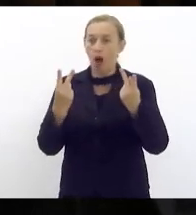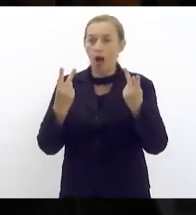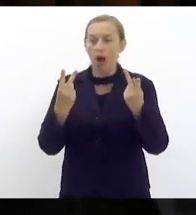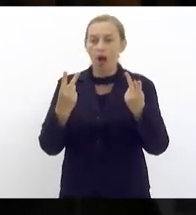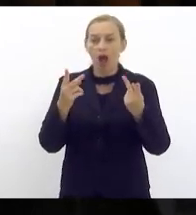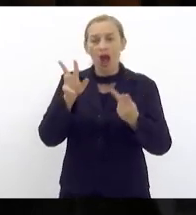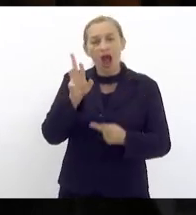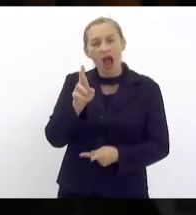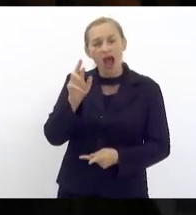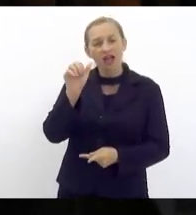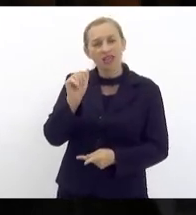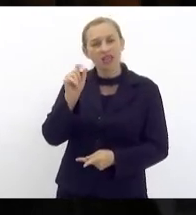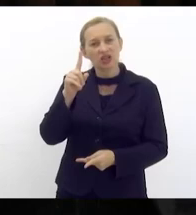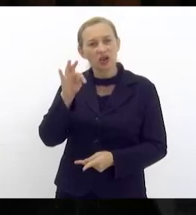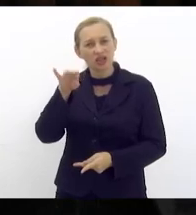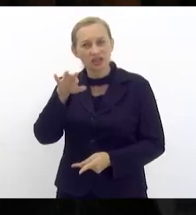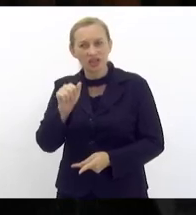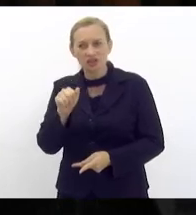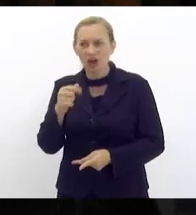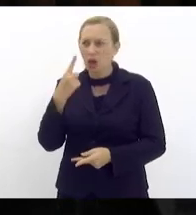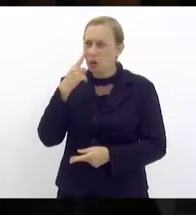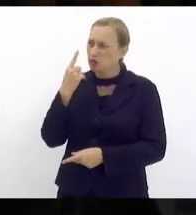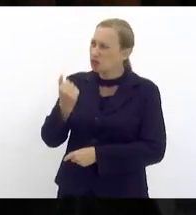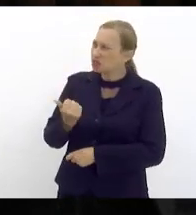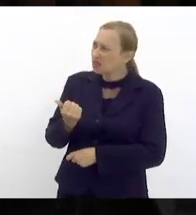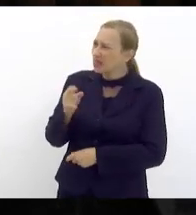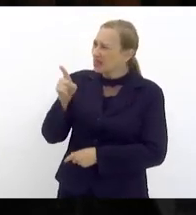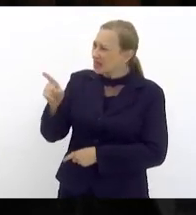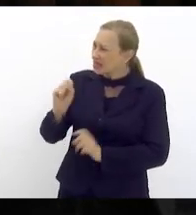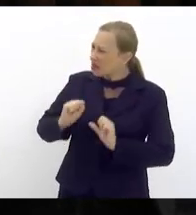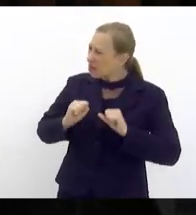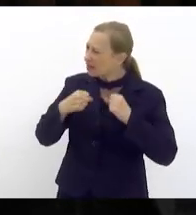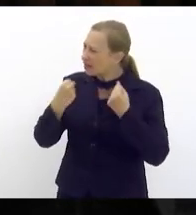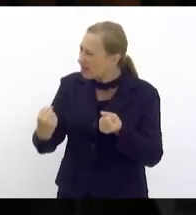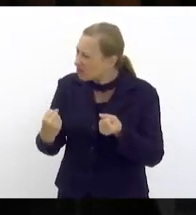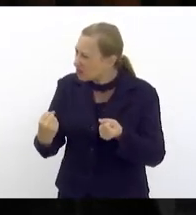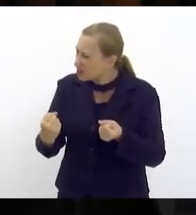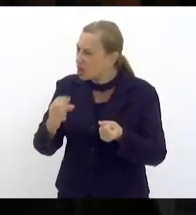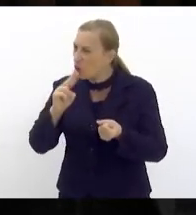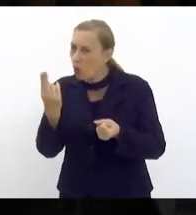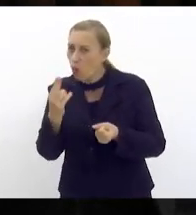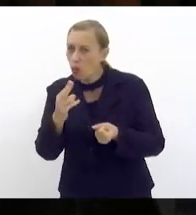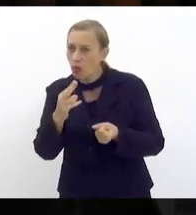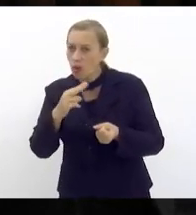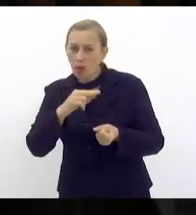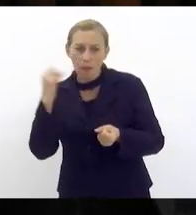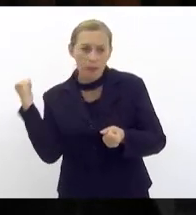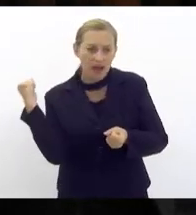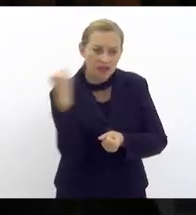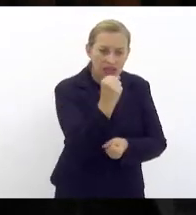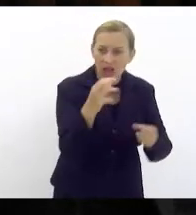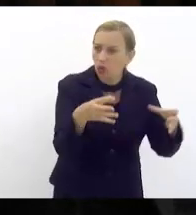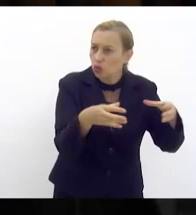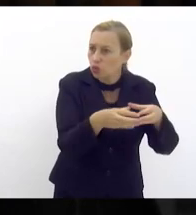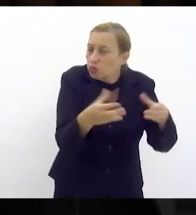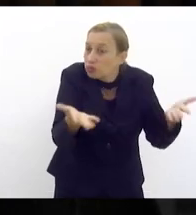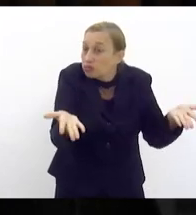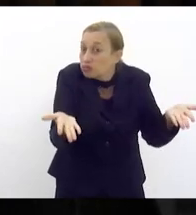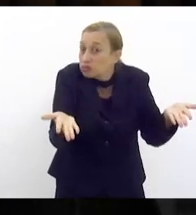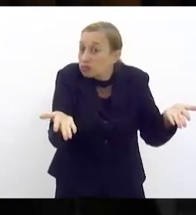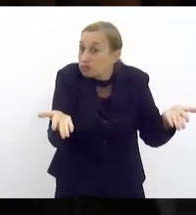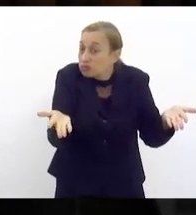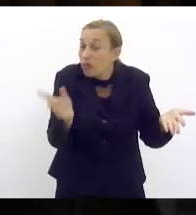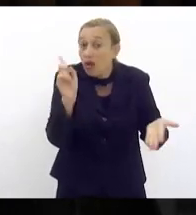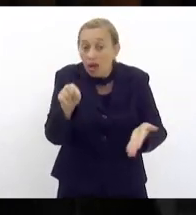eu me pergunto assim Isto é arma de defesa o de morte coletiva é